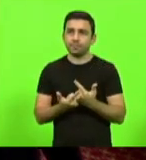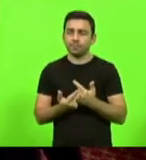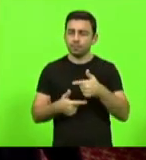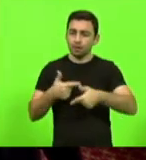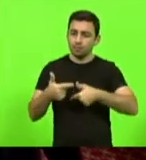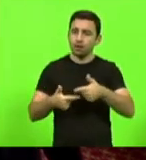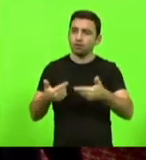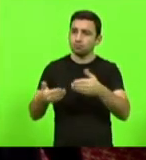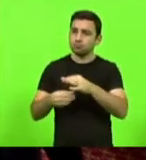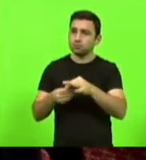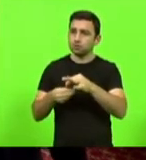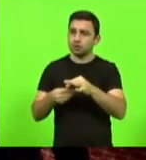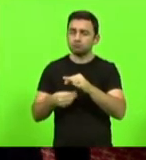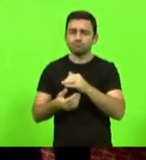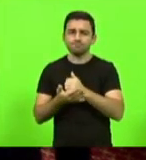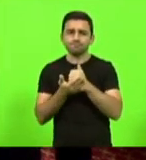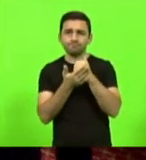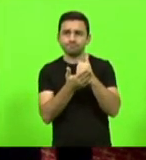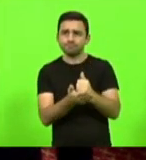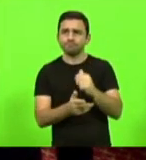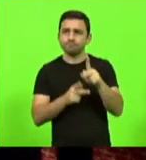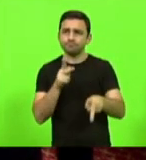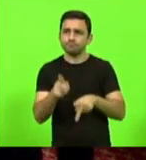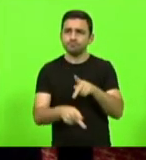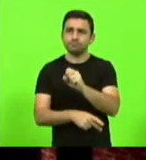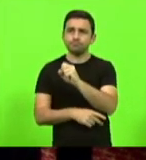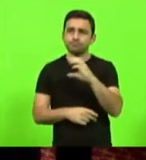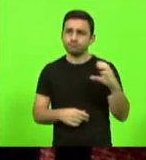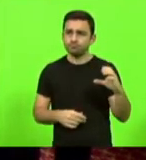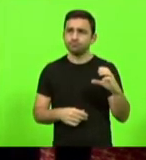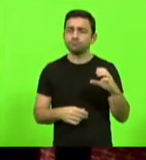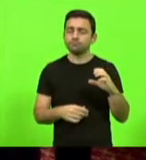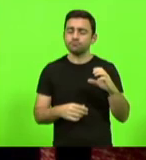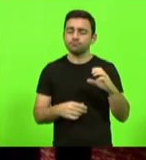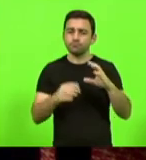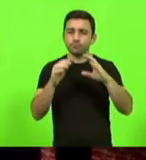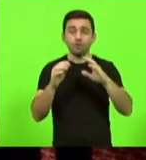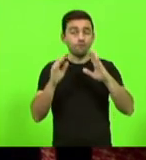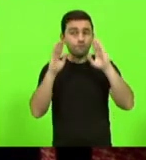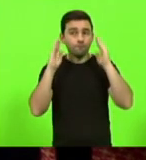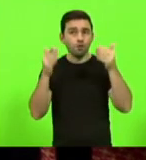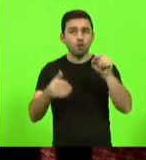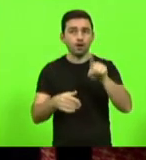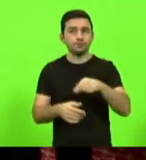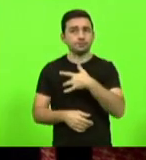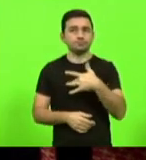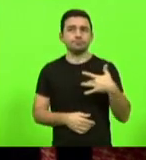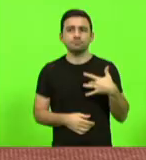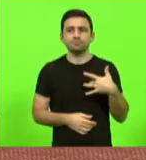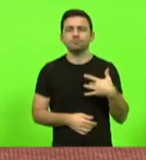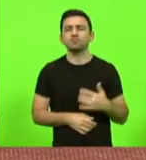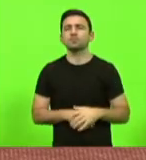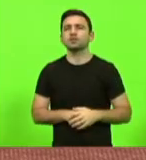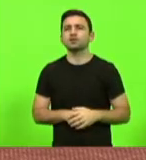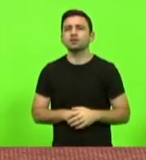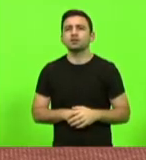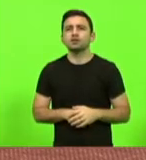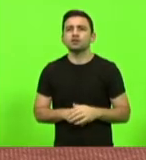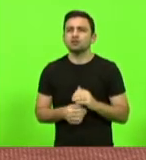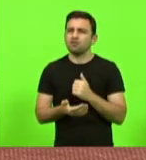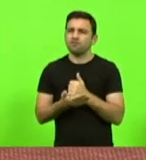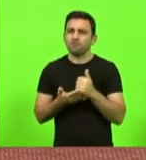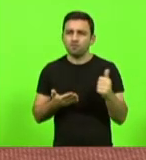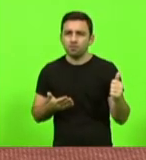feito em prol dos catarinenses, em prol da saúde. Já passamos por